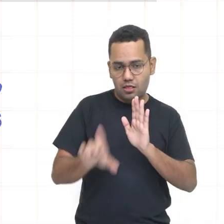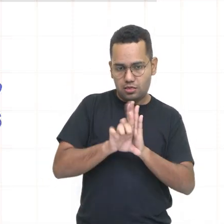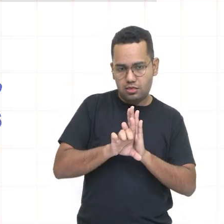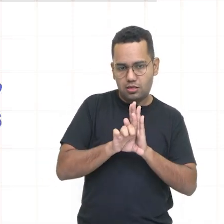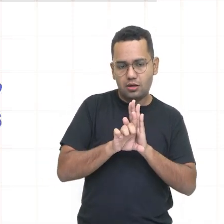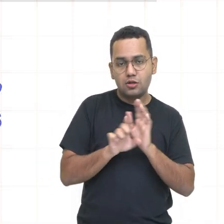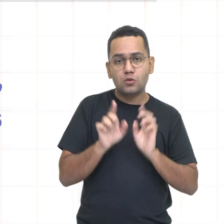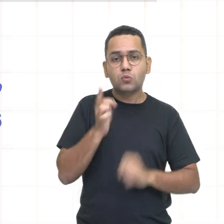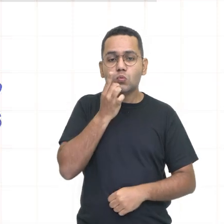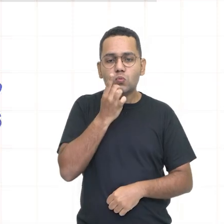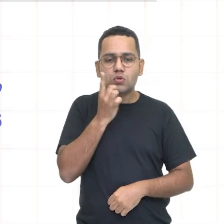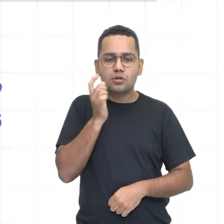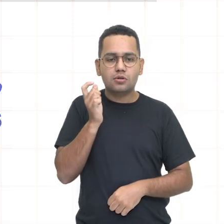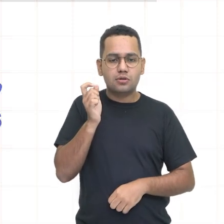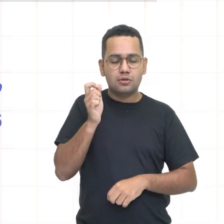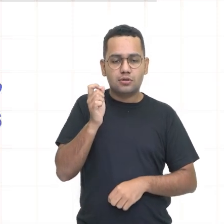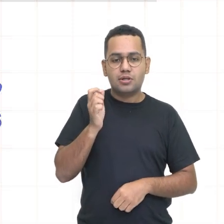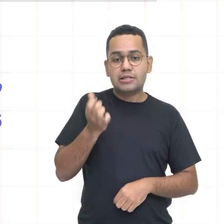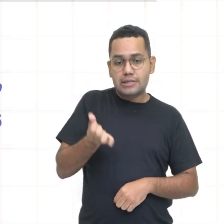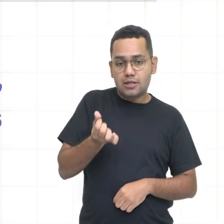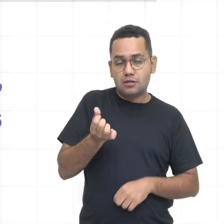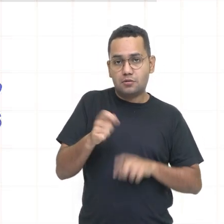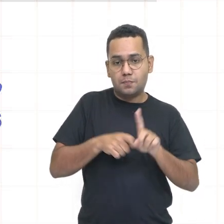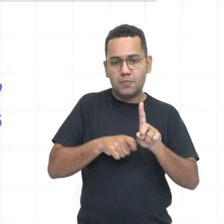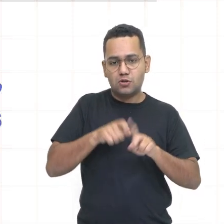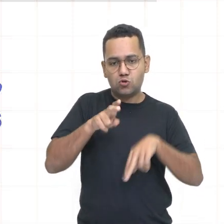de 6 de junho de